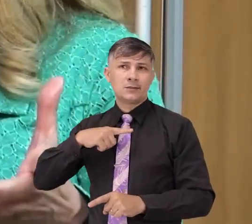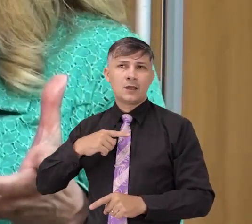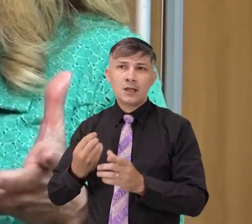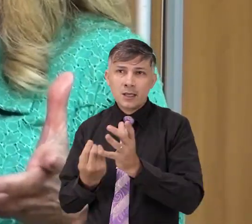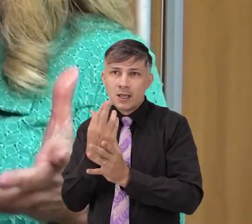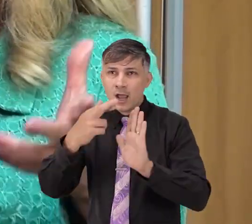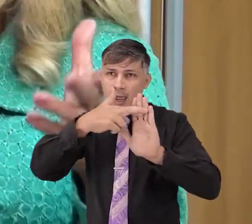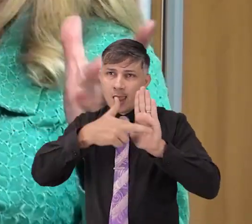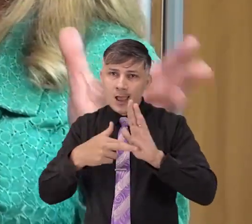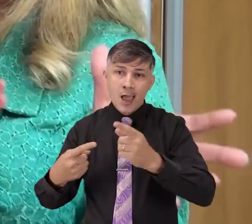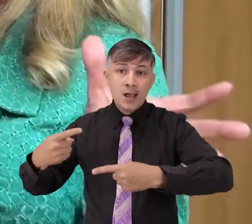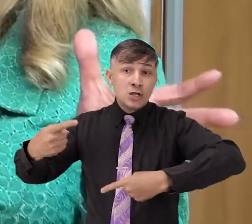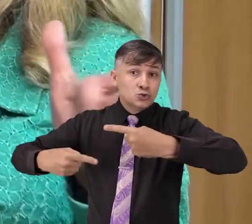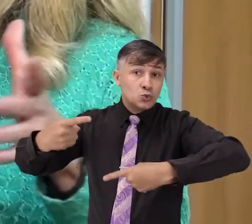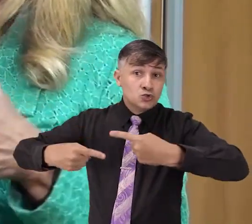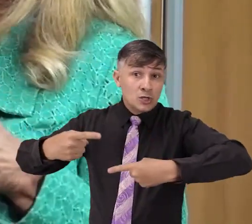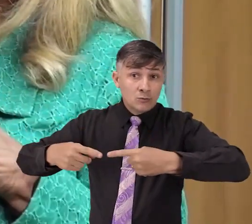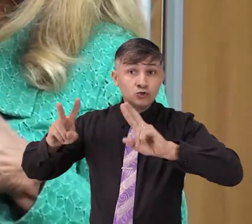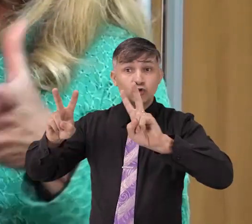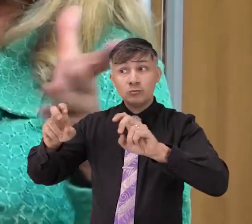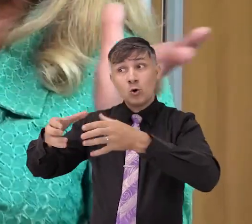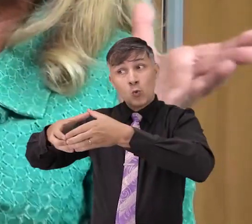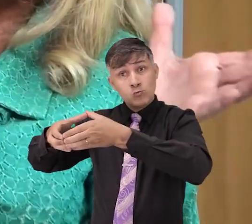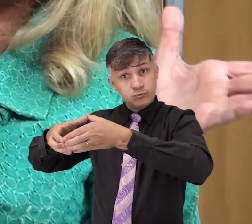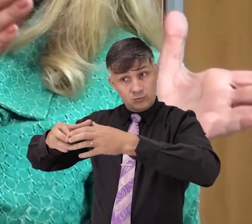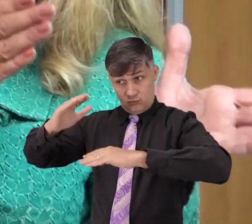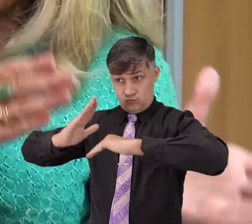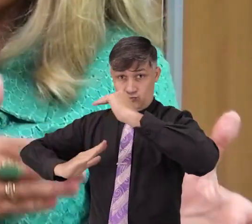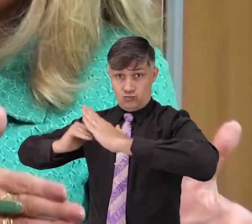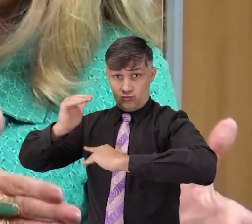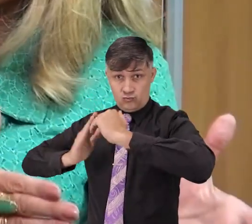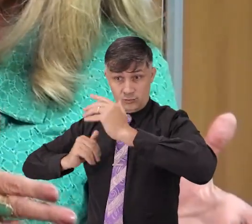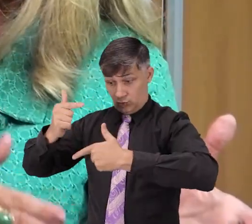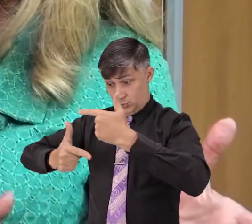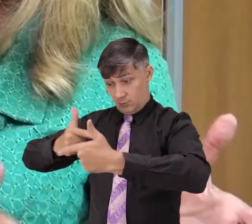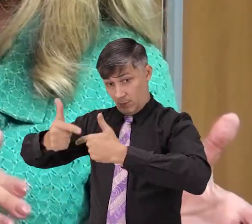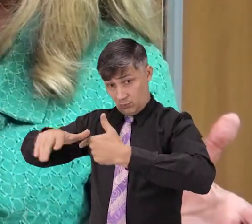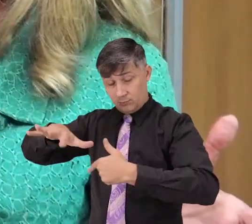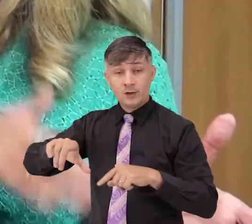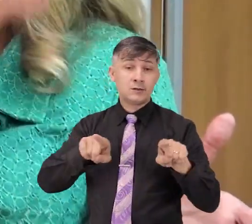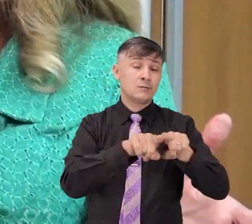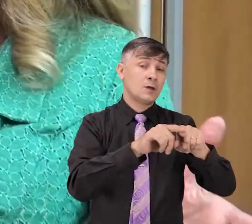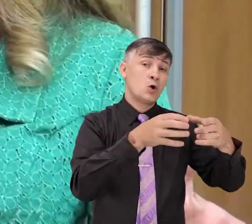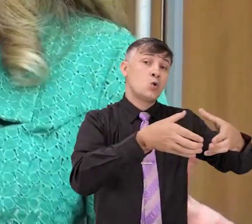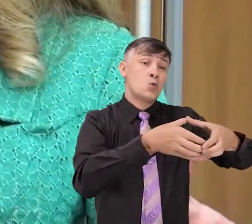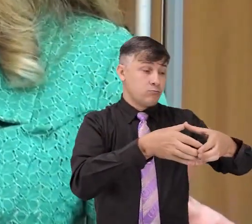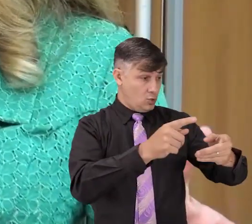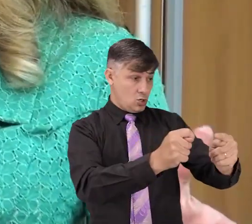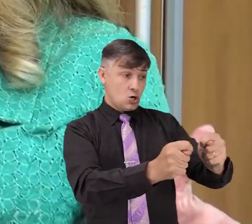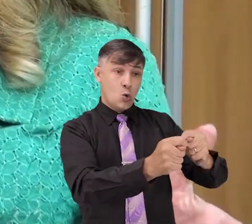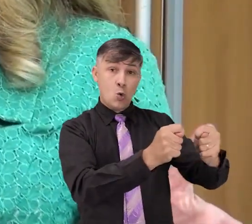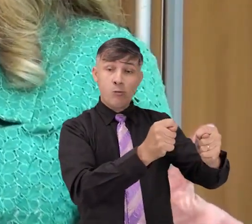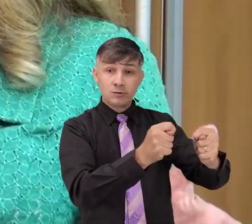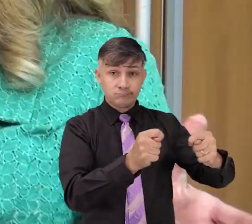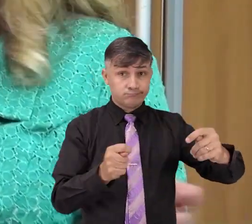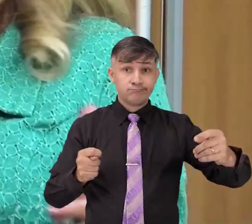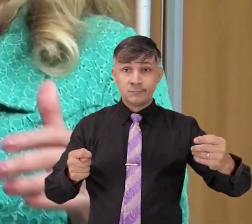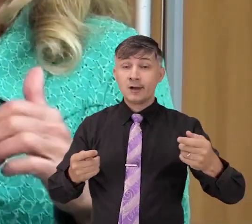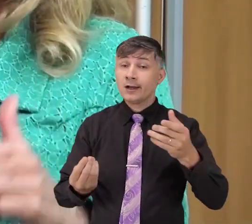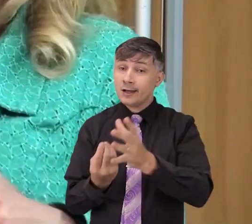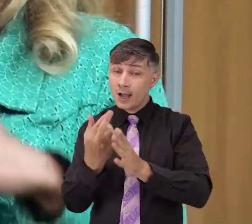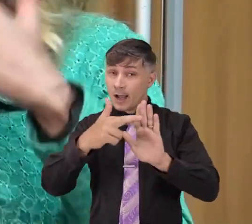discussão, né, entre as categorias profissionais, que são os trabalhadores, e as categorias econômicas. Uhum.